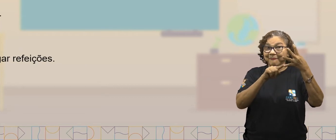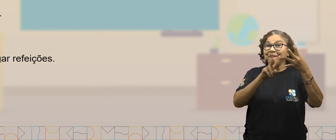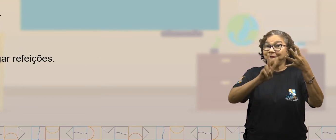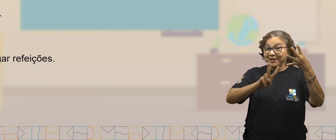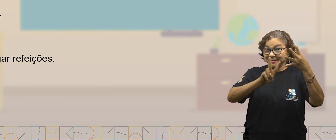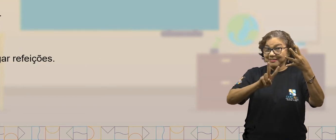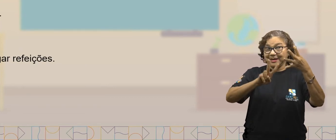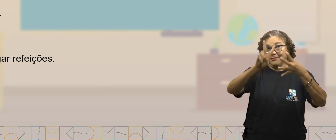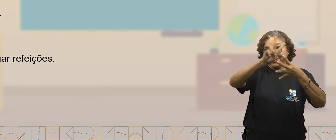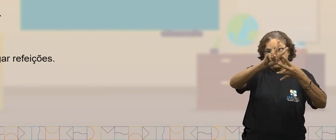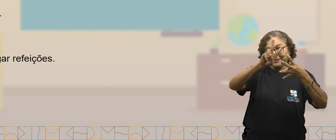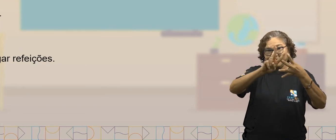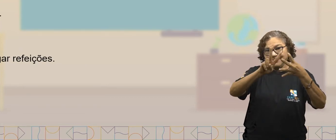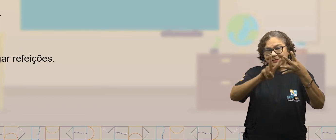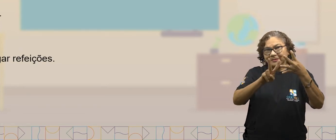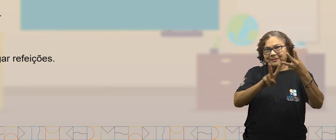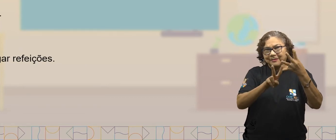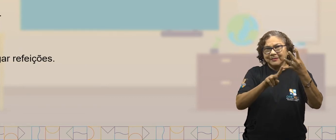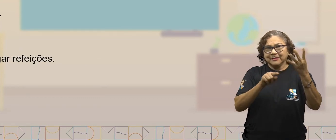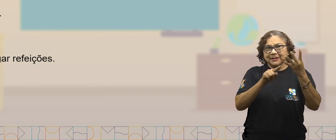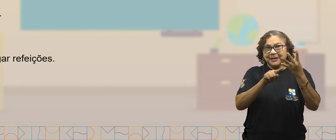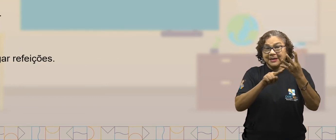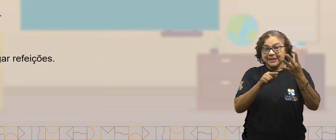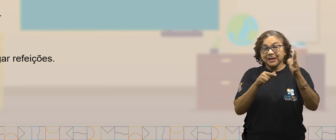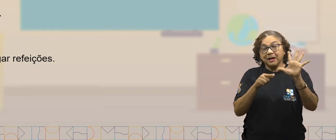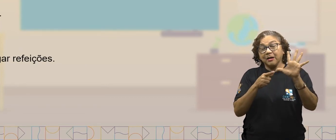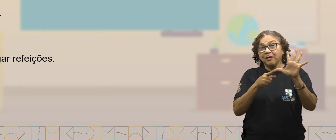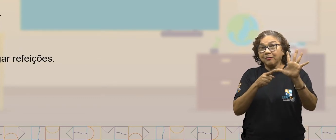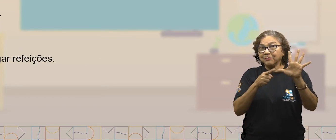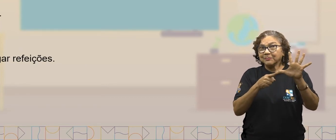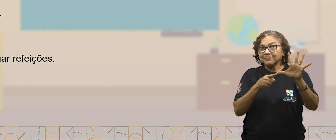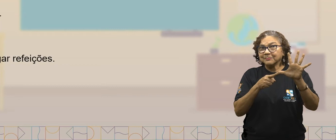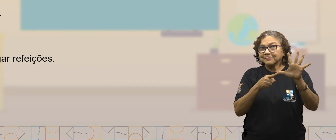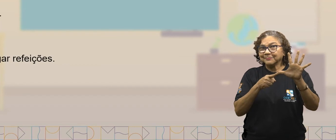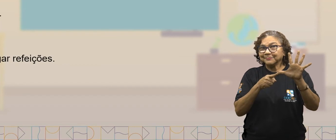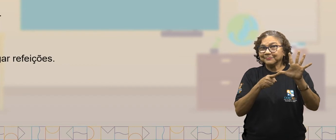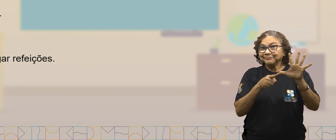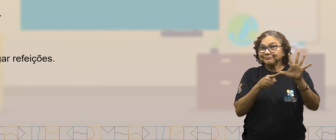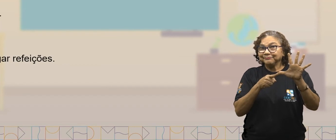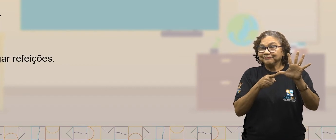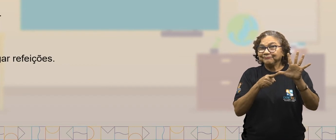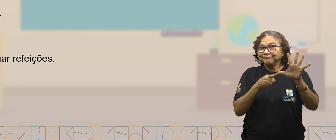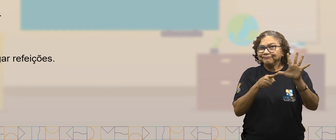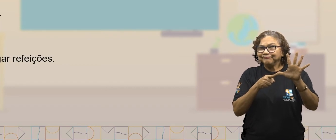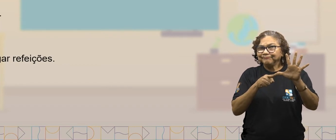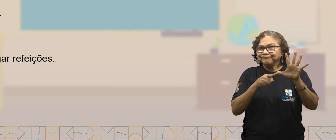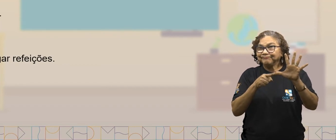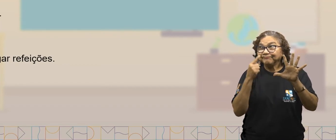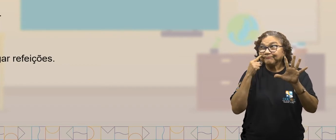Verdadeiro. Manter o peso é um sintoma de anorexia? Verdadeiro ou falso?